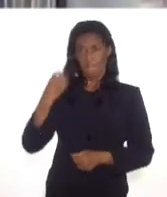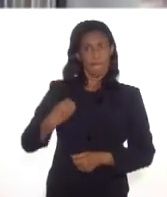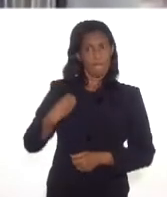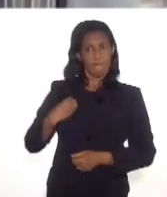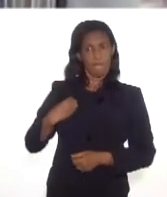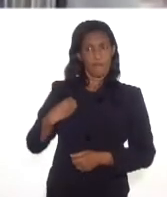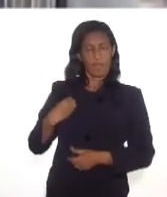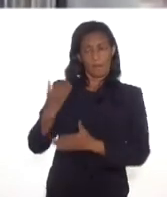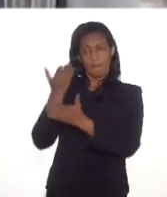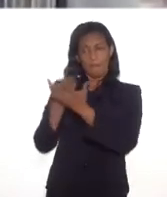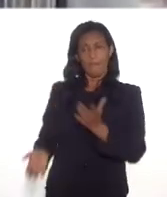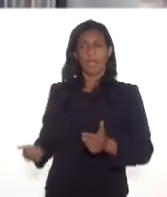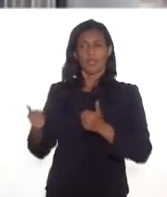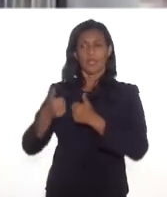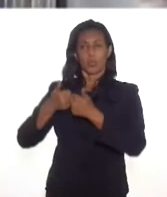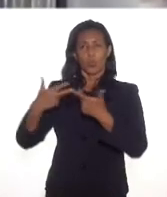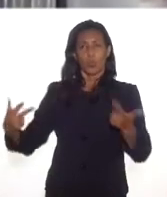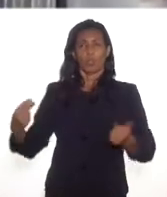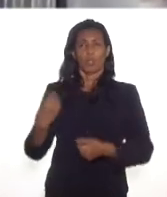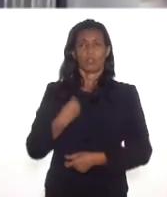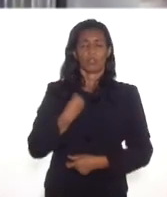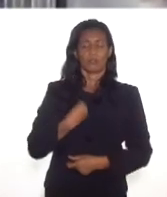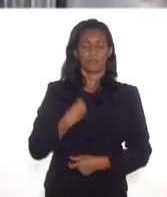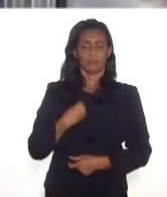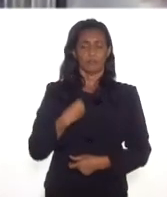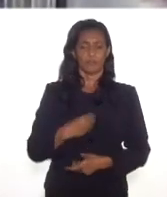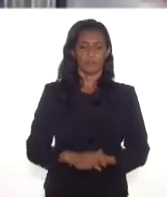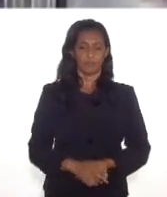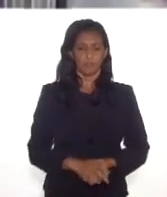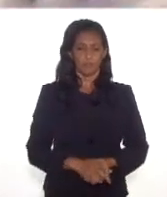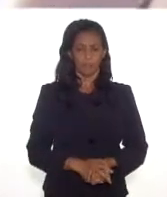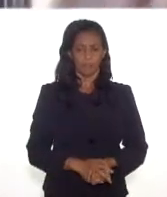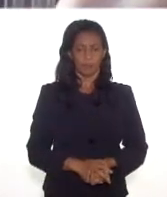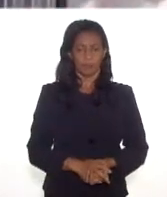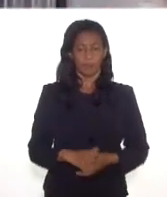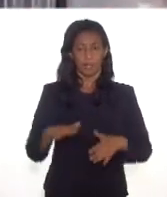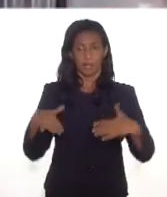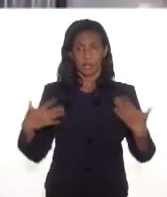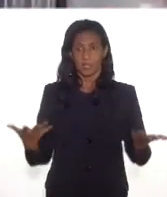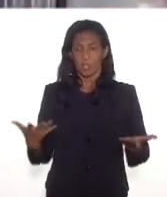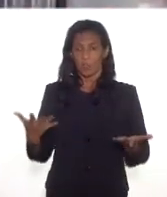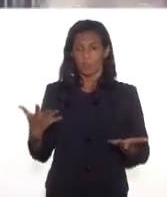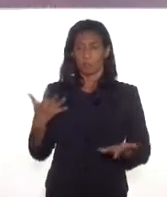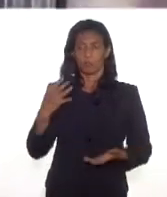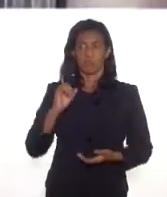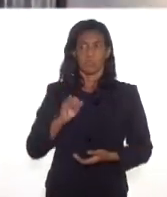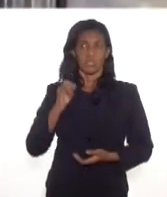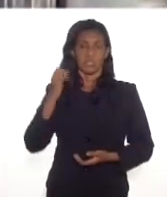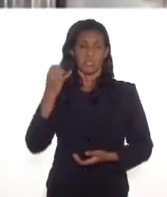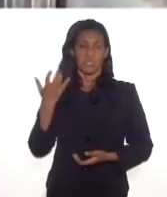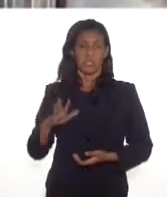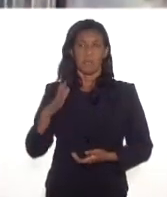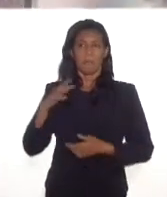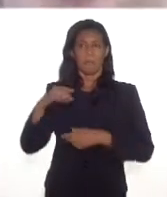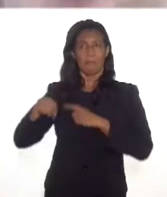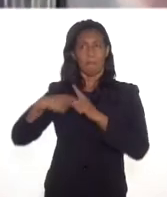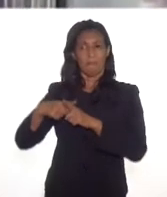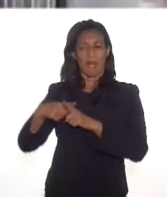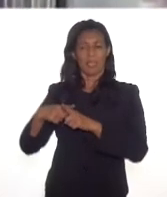Botafogo perderem a qualidade de vida. Então, não se quer mais que venham, por